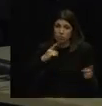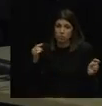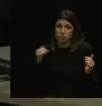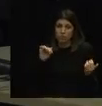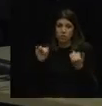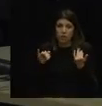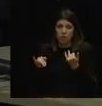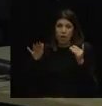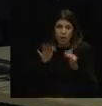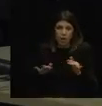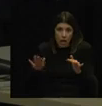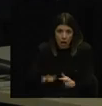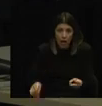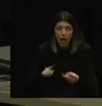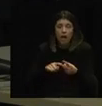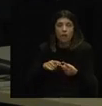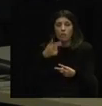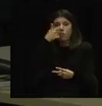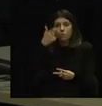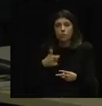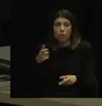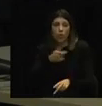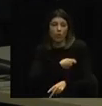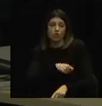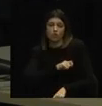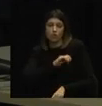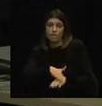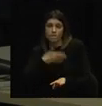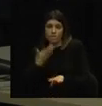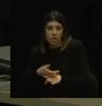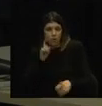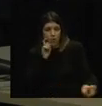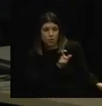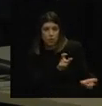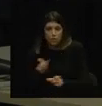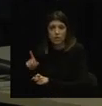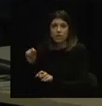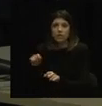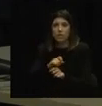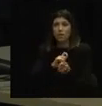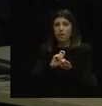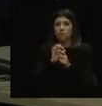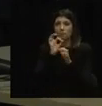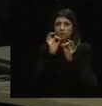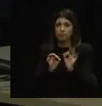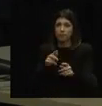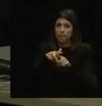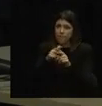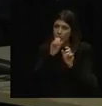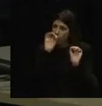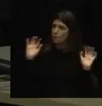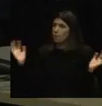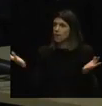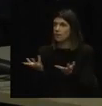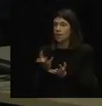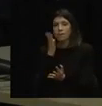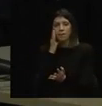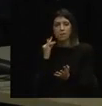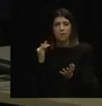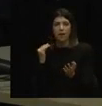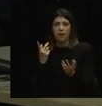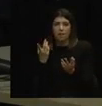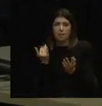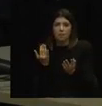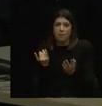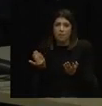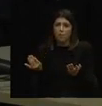tráfego, o reforço de meios humanos para a vigilância e segurança ou a reabilitação do panorâmico. Ou seja, parece-nos muito pouco para uma